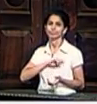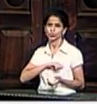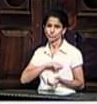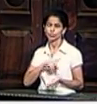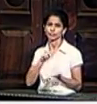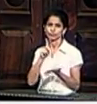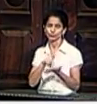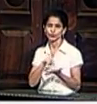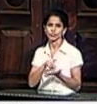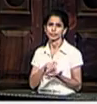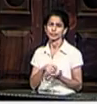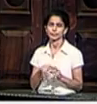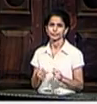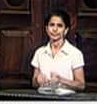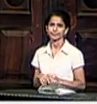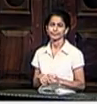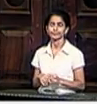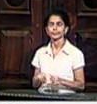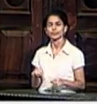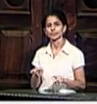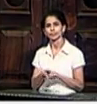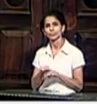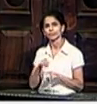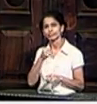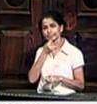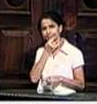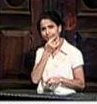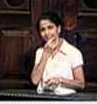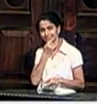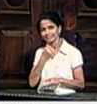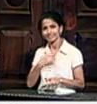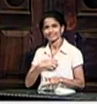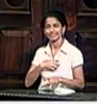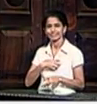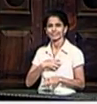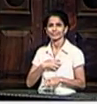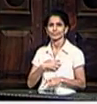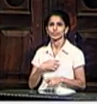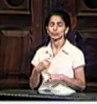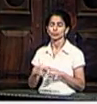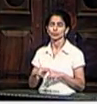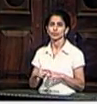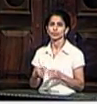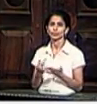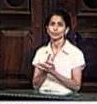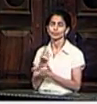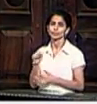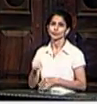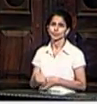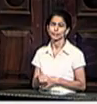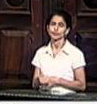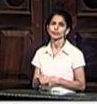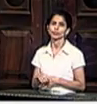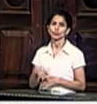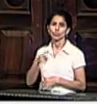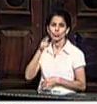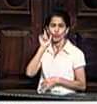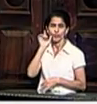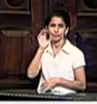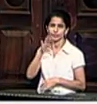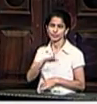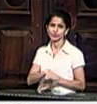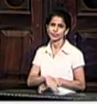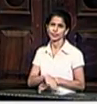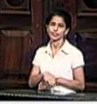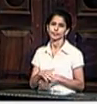quero também deixar aqui o meu lamento pelo que aconteceu aqui no início da tarde de